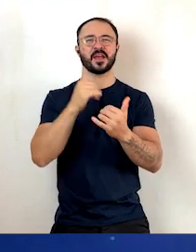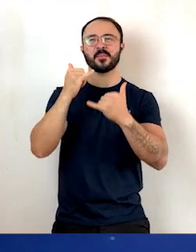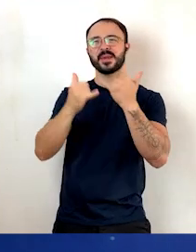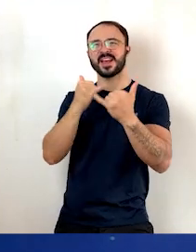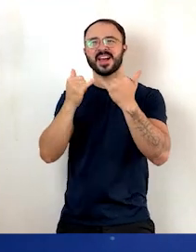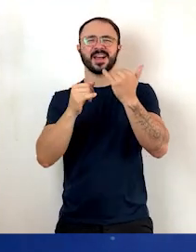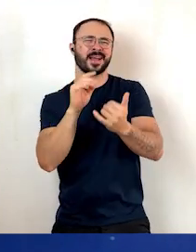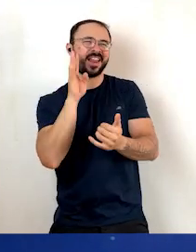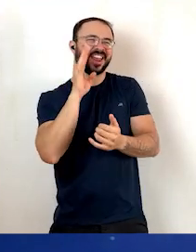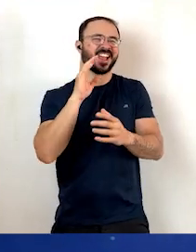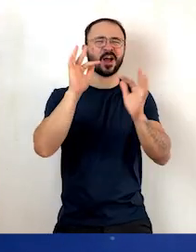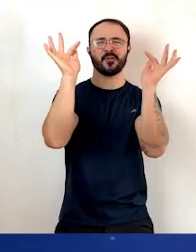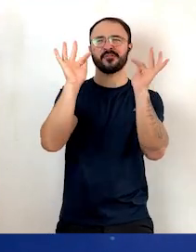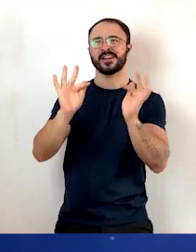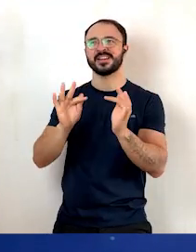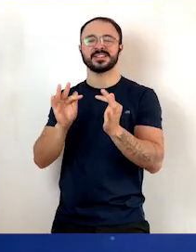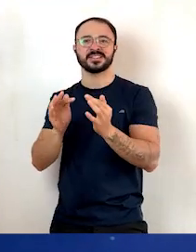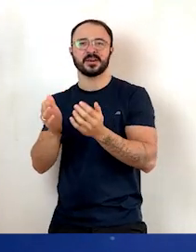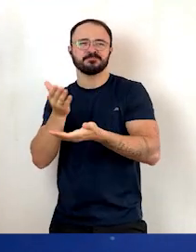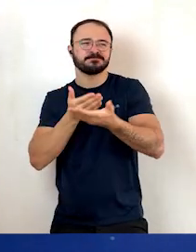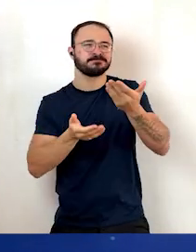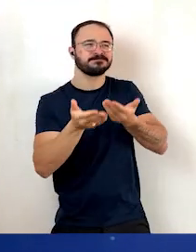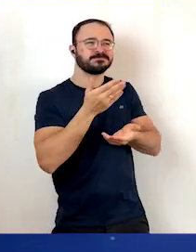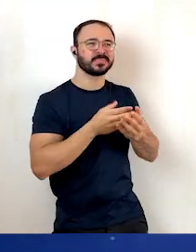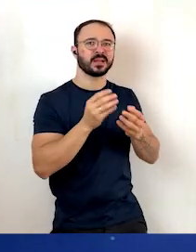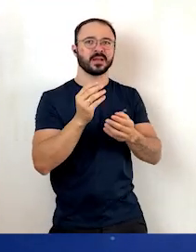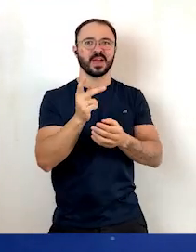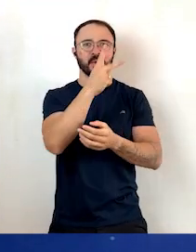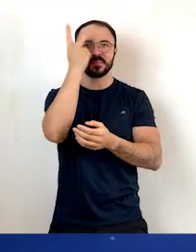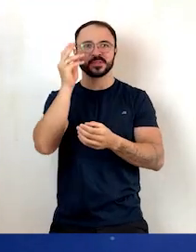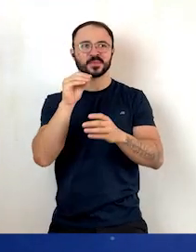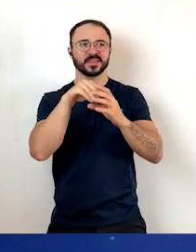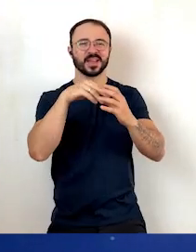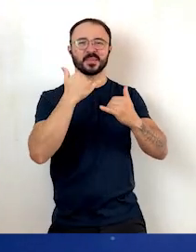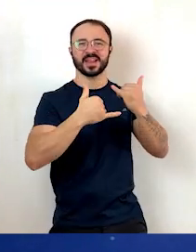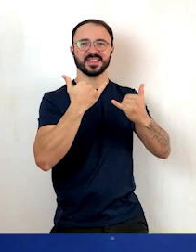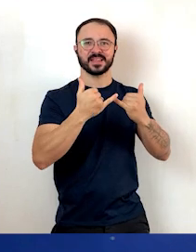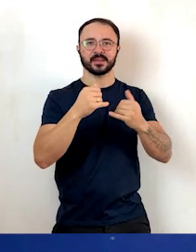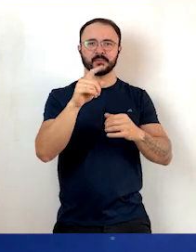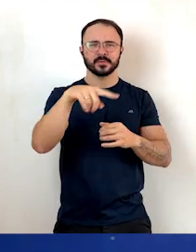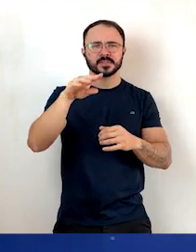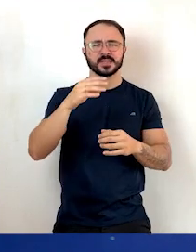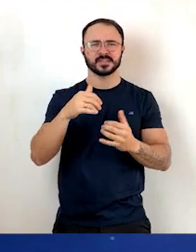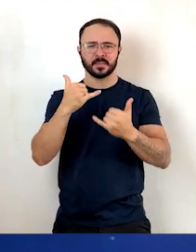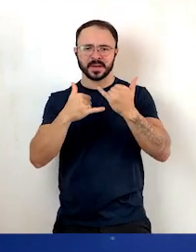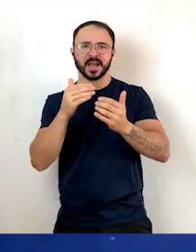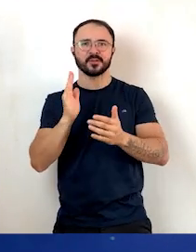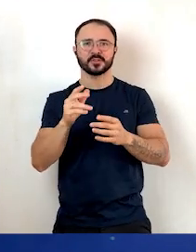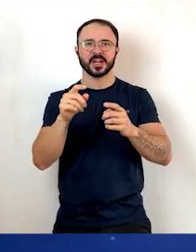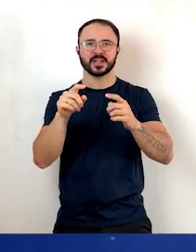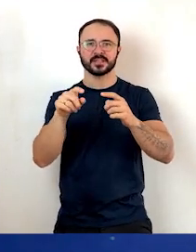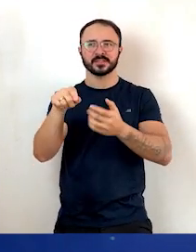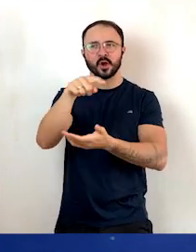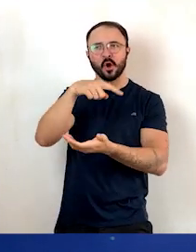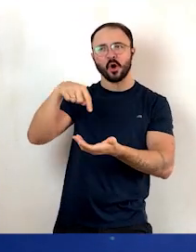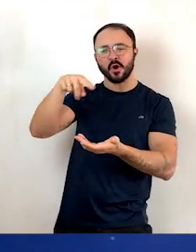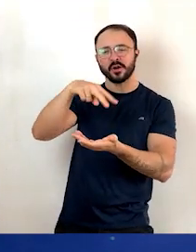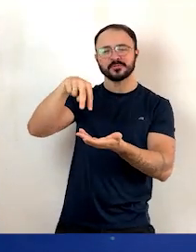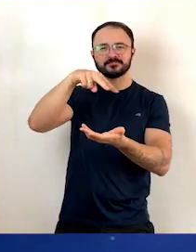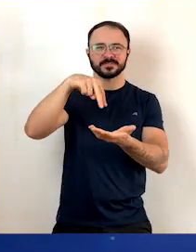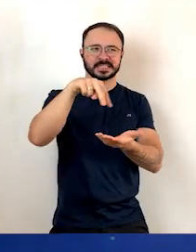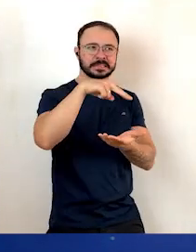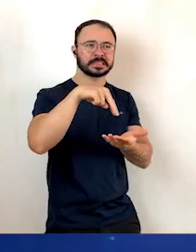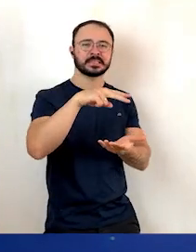de brincar de roda escolher participantes para uma brincadeira você já brincaram de roda qual é a cantiga que vocês